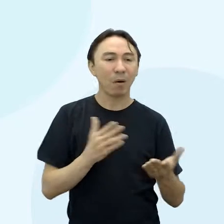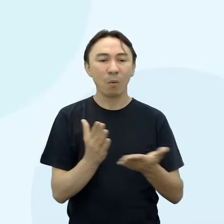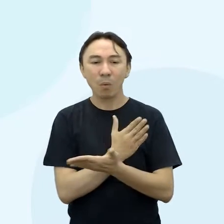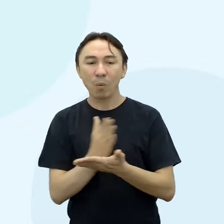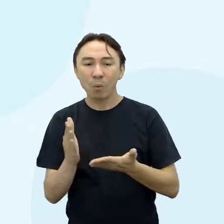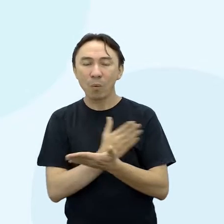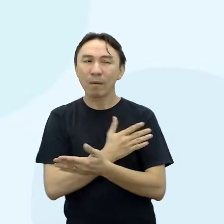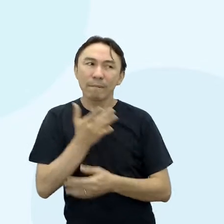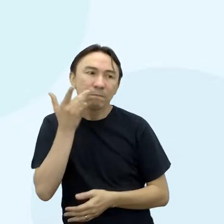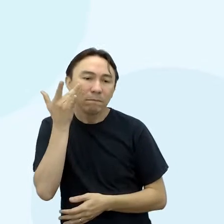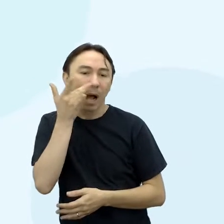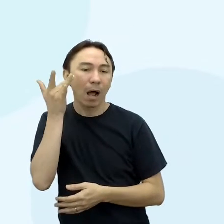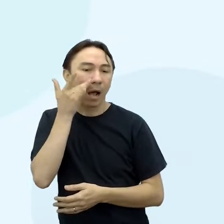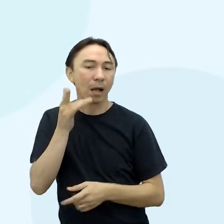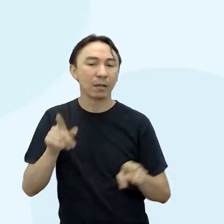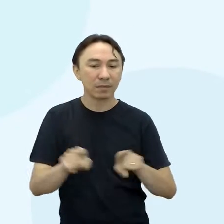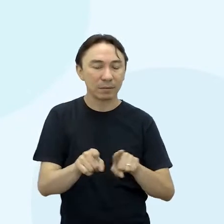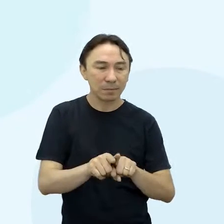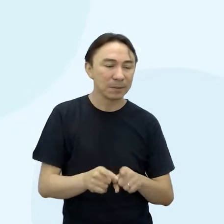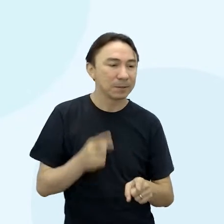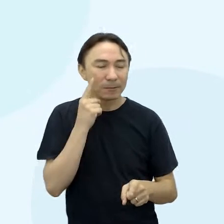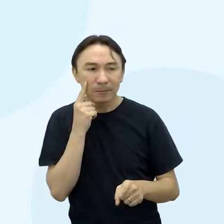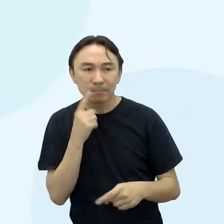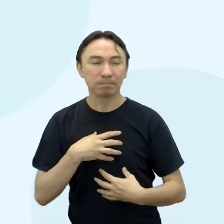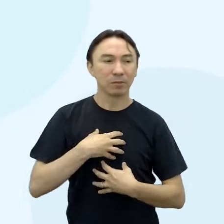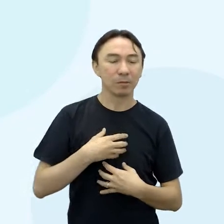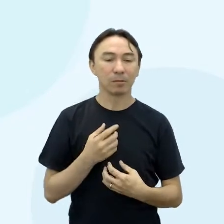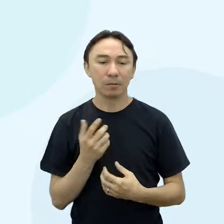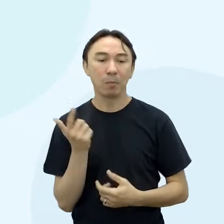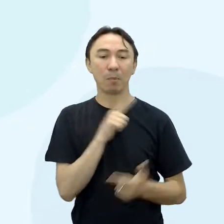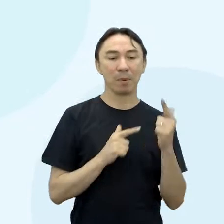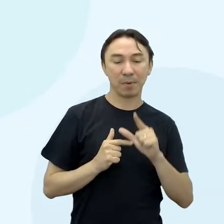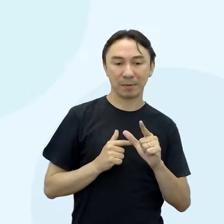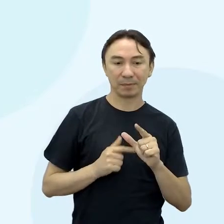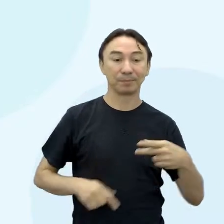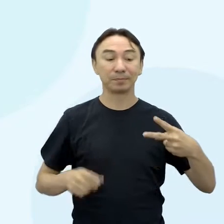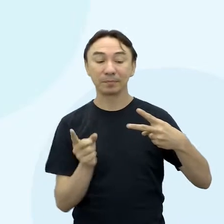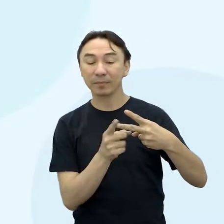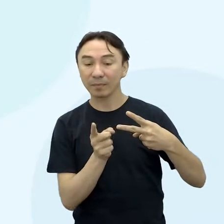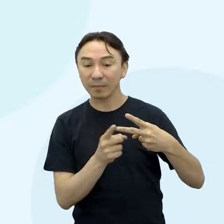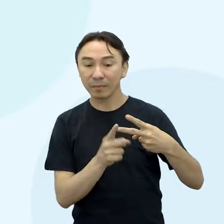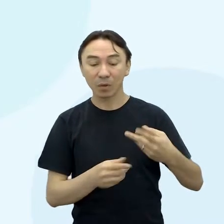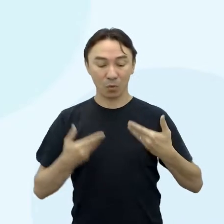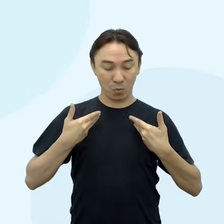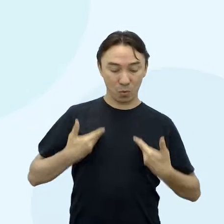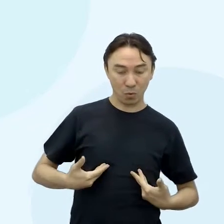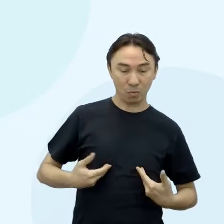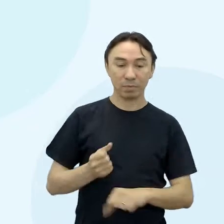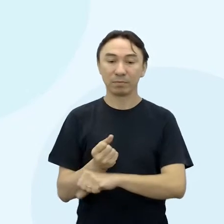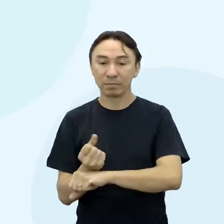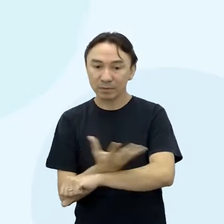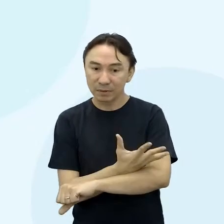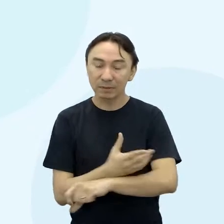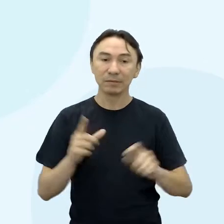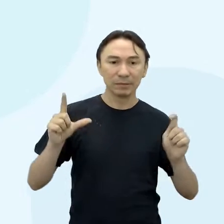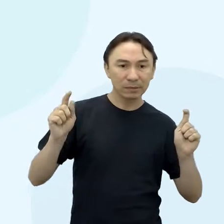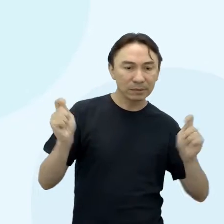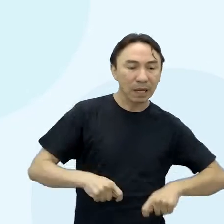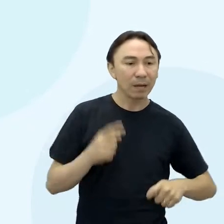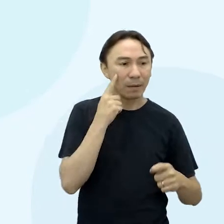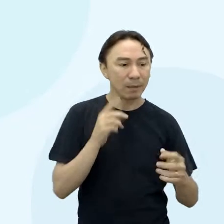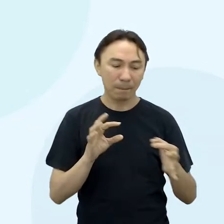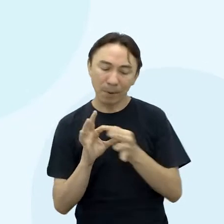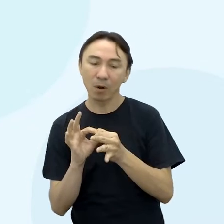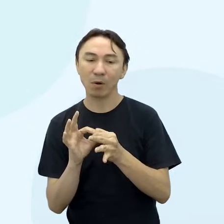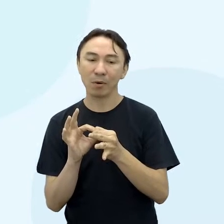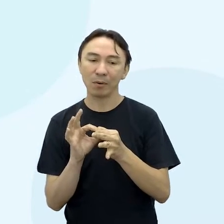da sensibilidade. E refletir sobre como corpo e emoção dialogam para a construção de sentidos. Reconhecer o